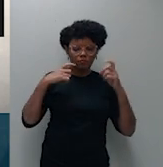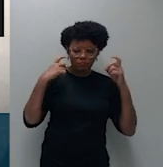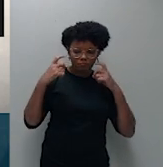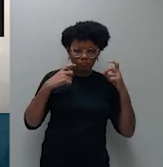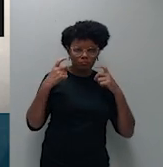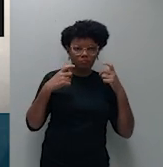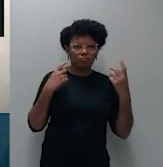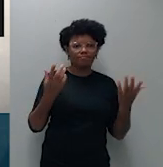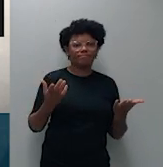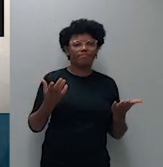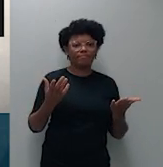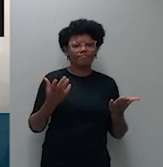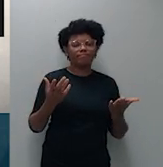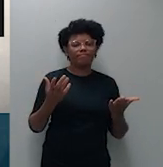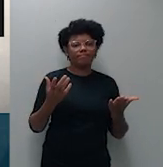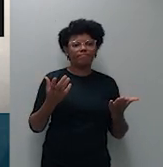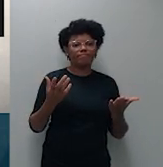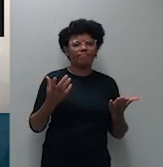preocupação